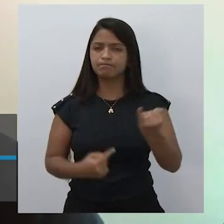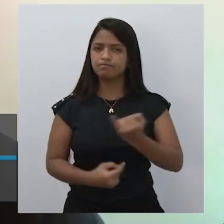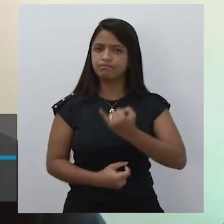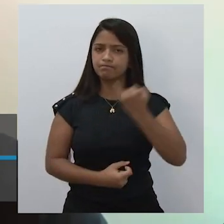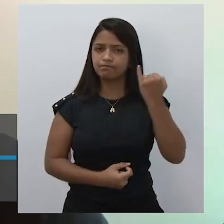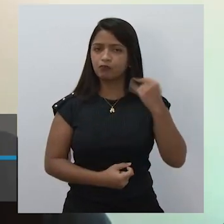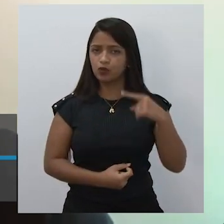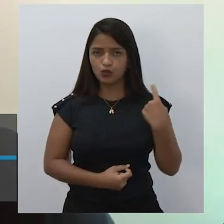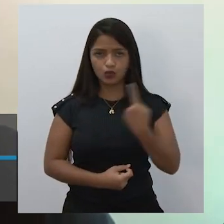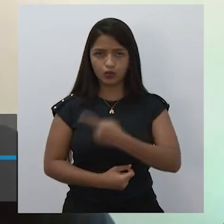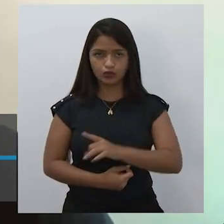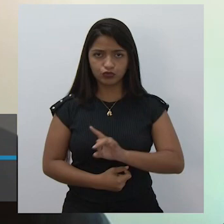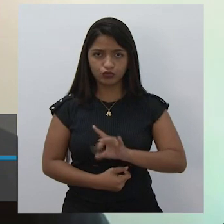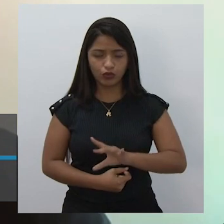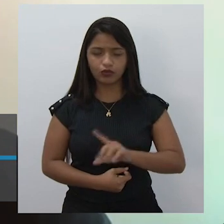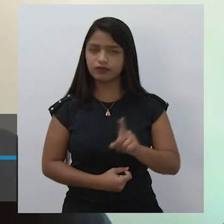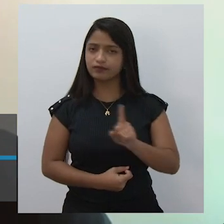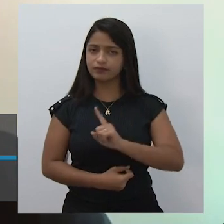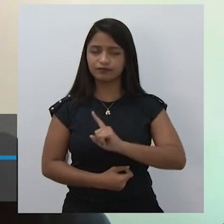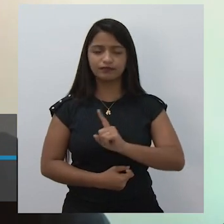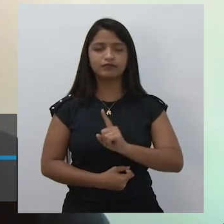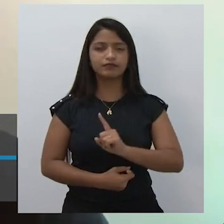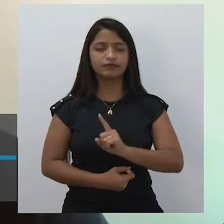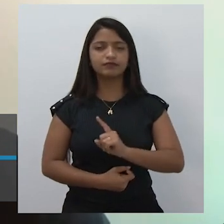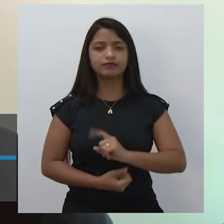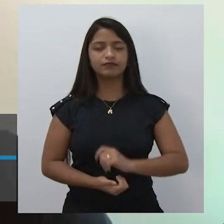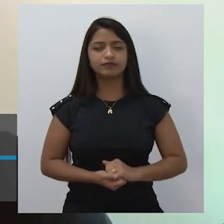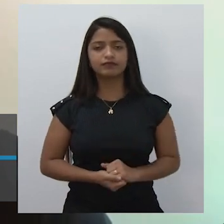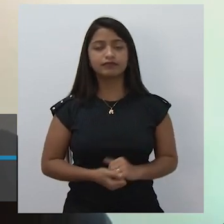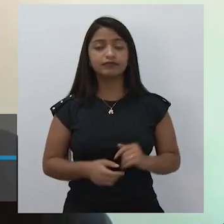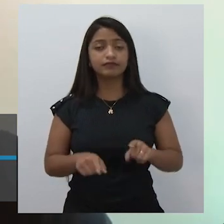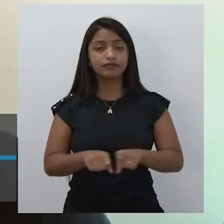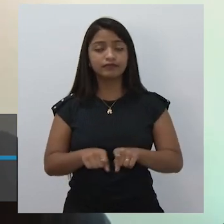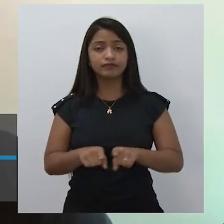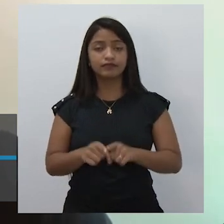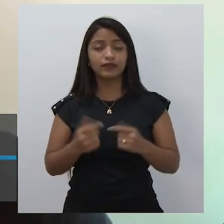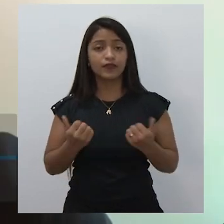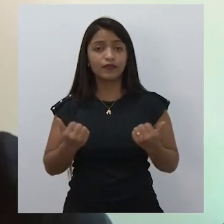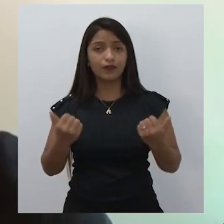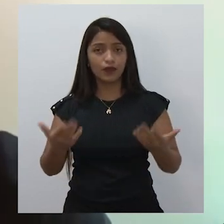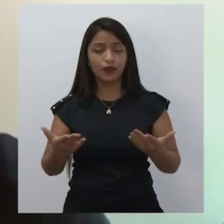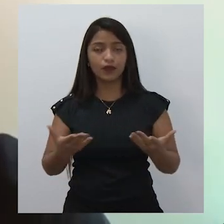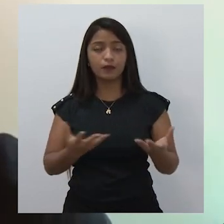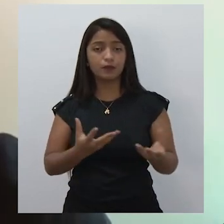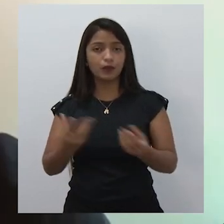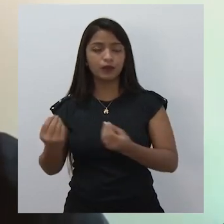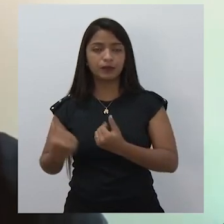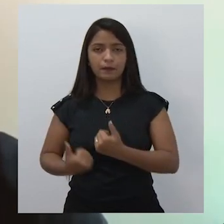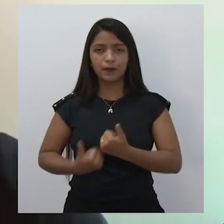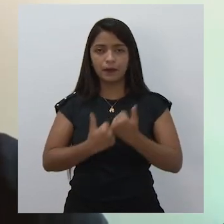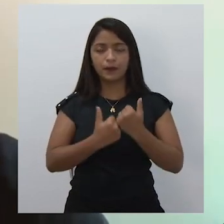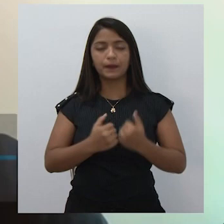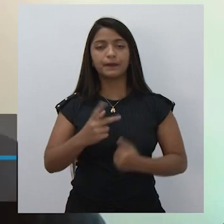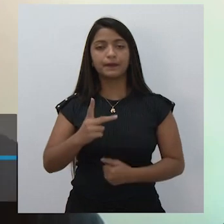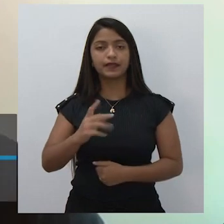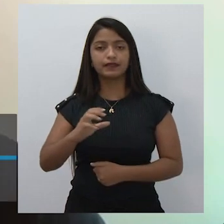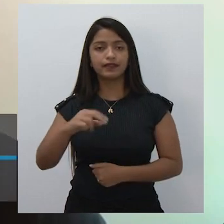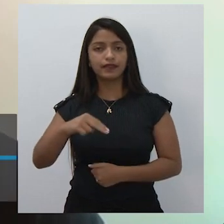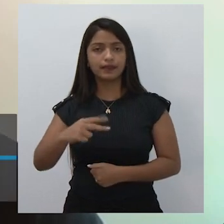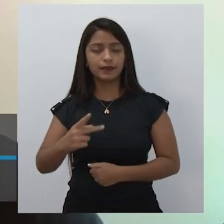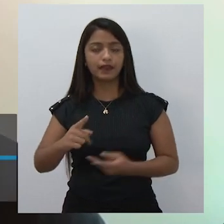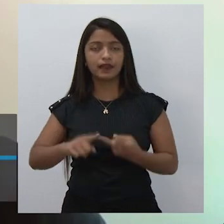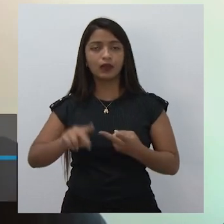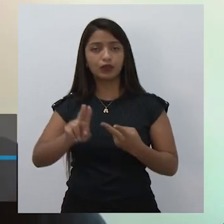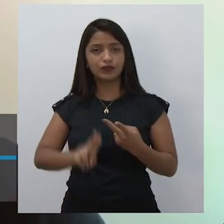ensino médio, mas a partir dos colaboradores externos, principalmente os PCNPs, as universidades,